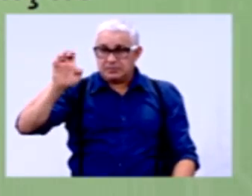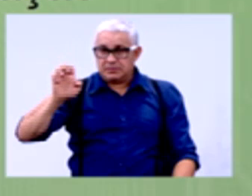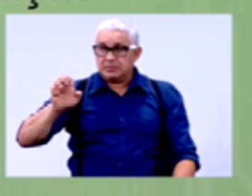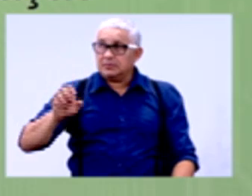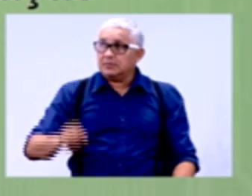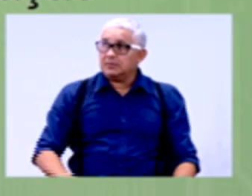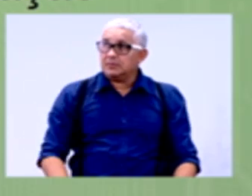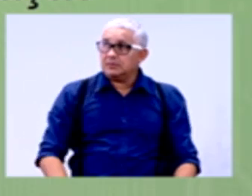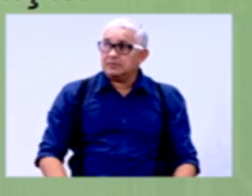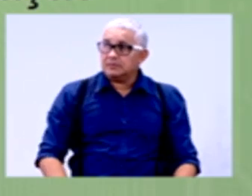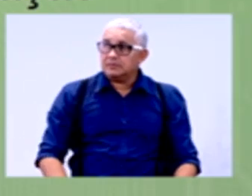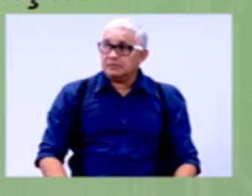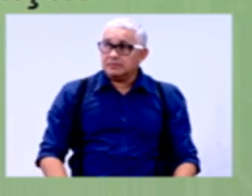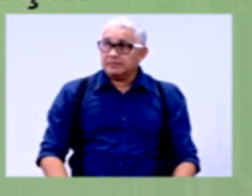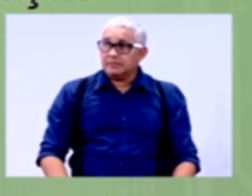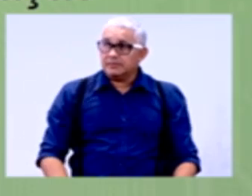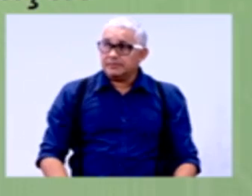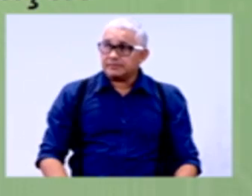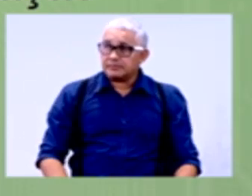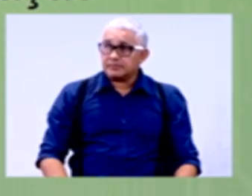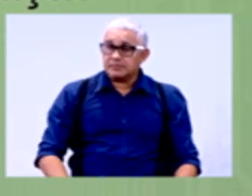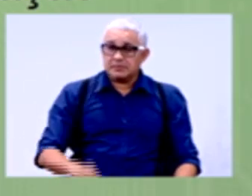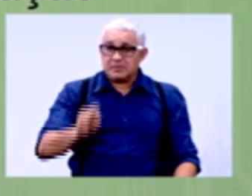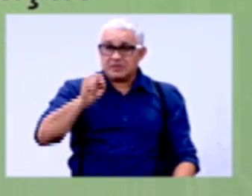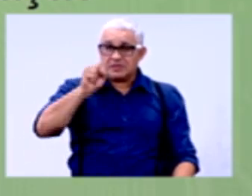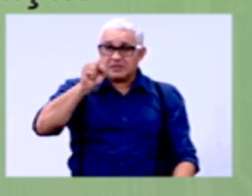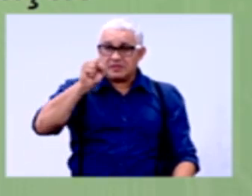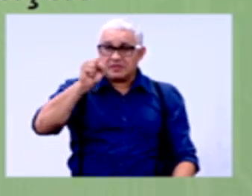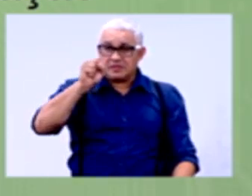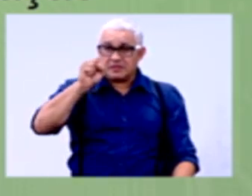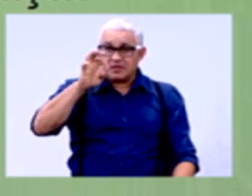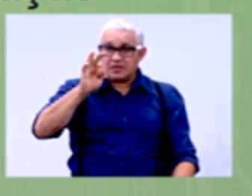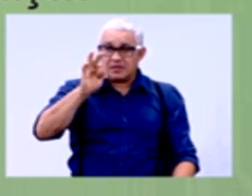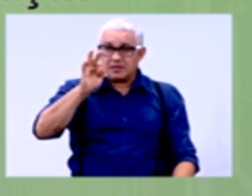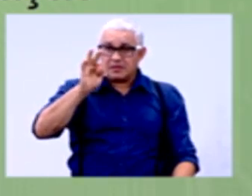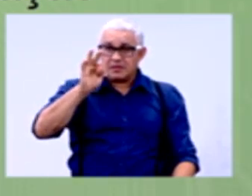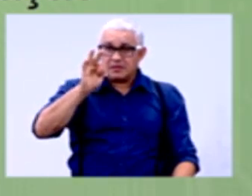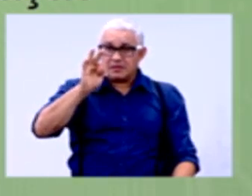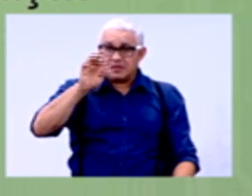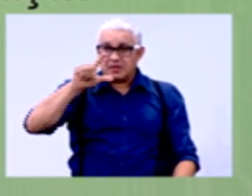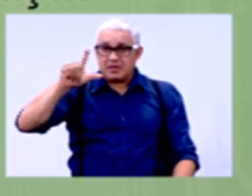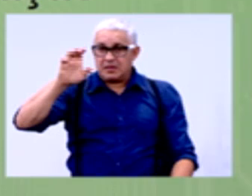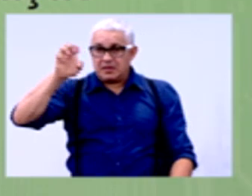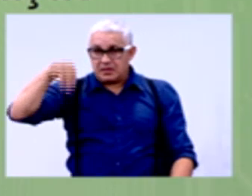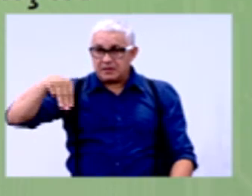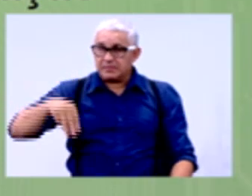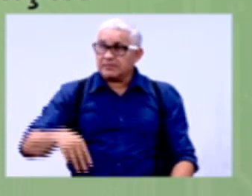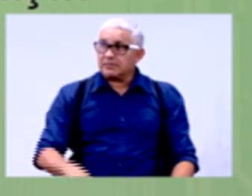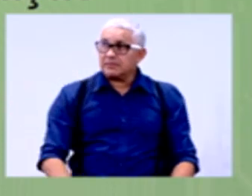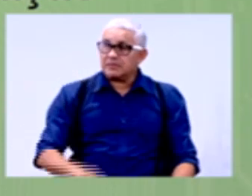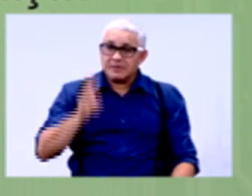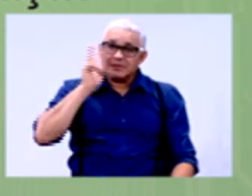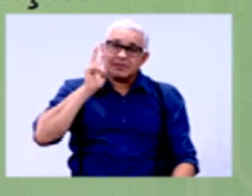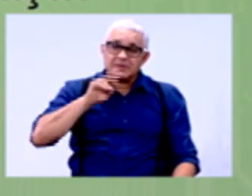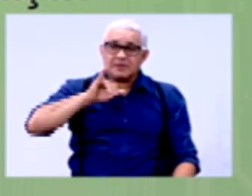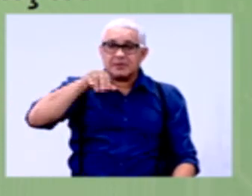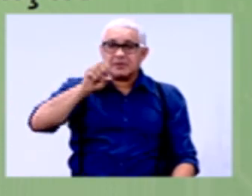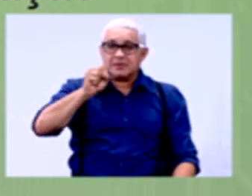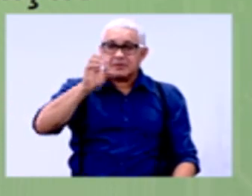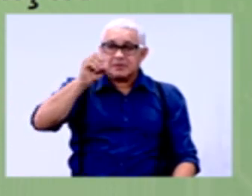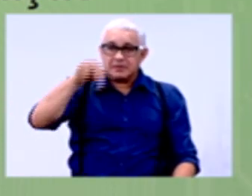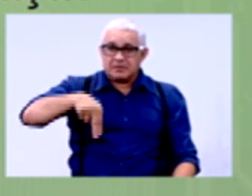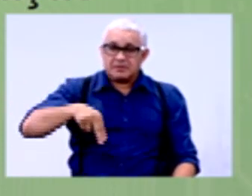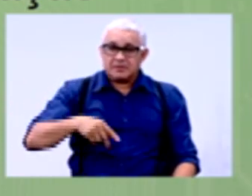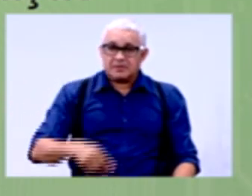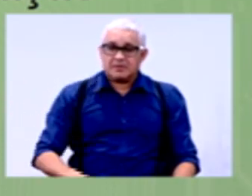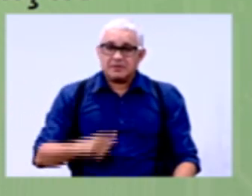session-storage.setItem, certo? O que acontece isso? Lembram-se do formato que a gente falou do JSON, né? No formato do JSON a gente